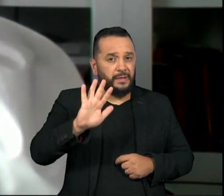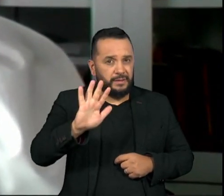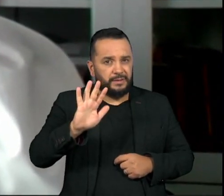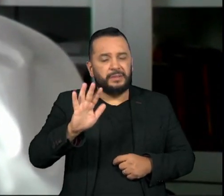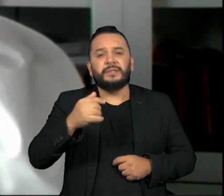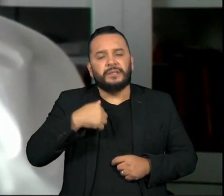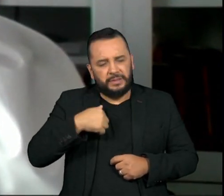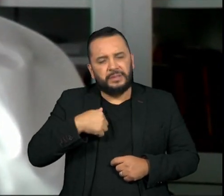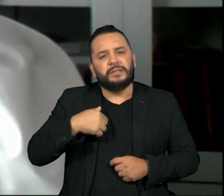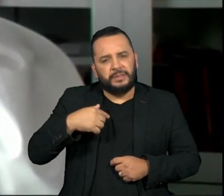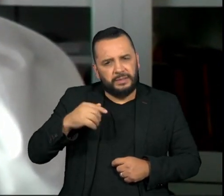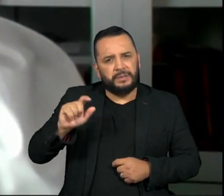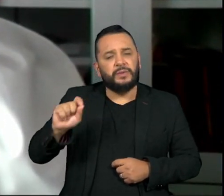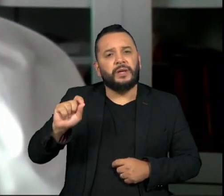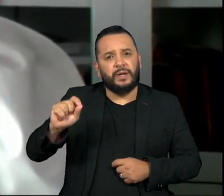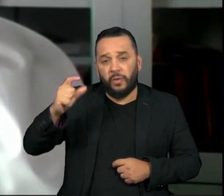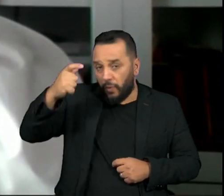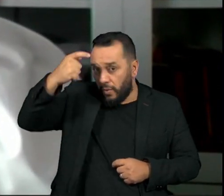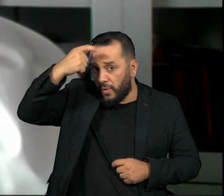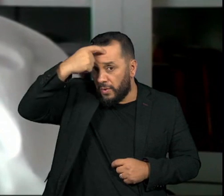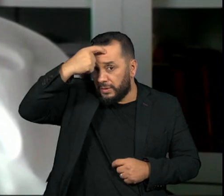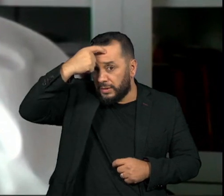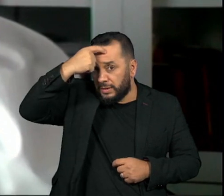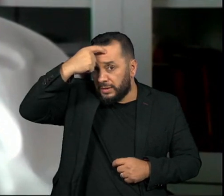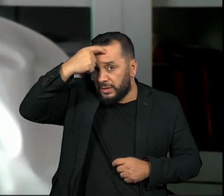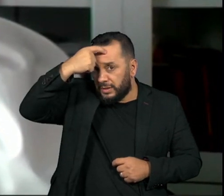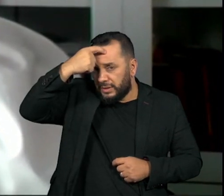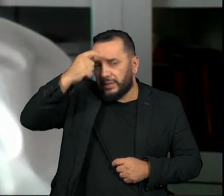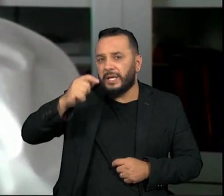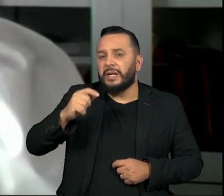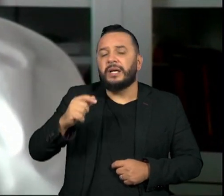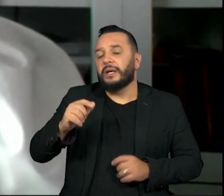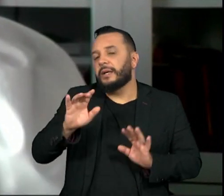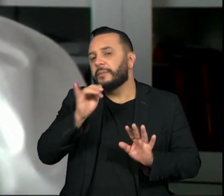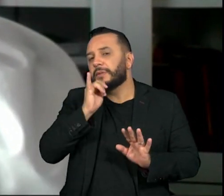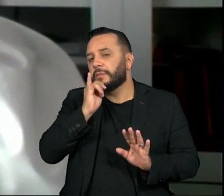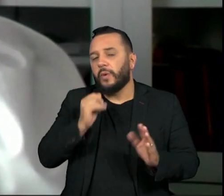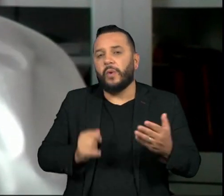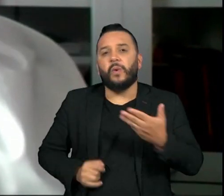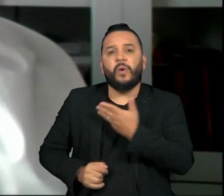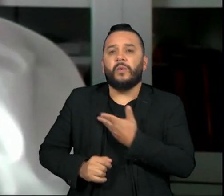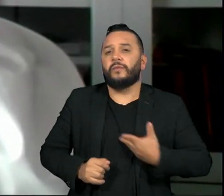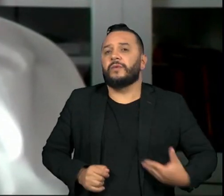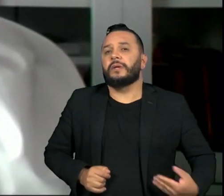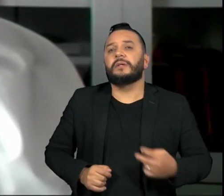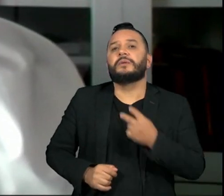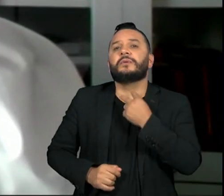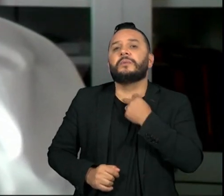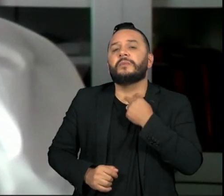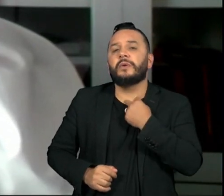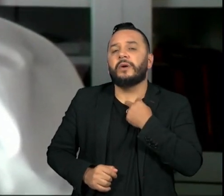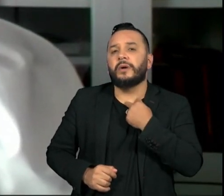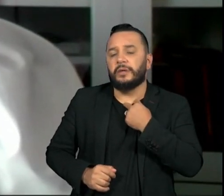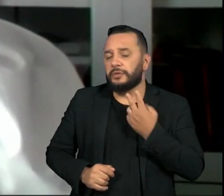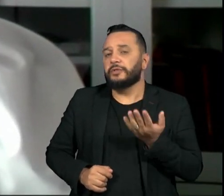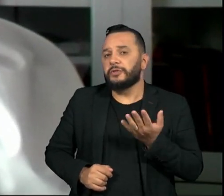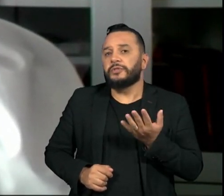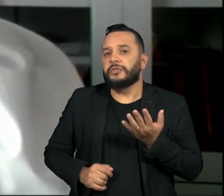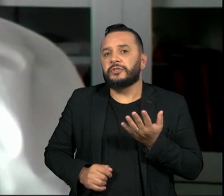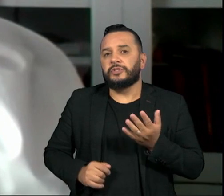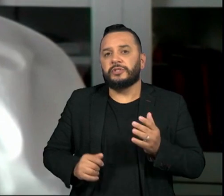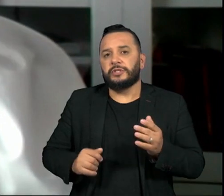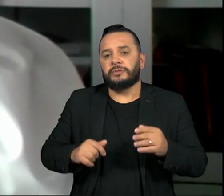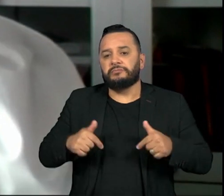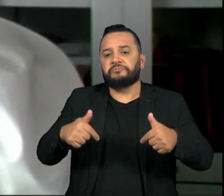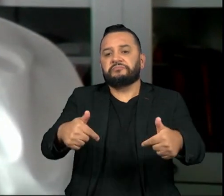consciência, ela também não pode impossibilitar o Estado de cumprir com os seus deveres,